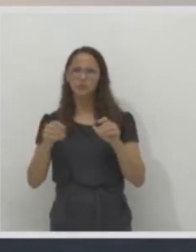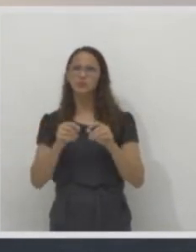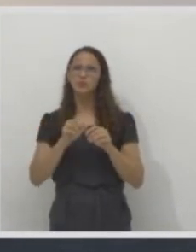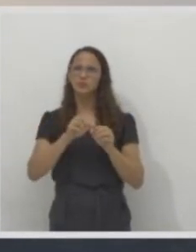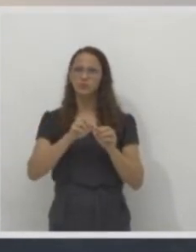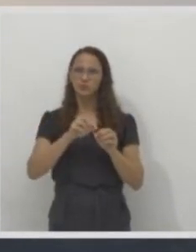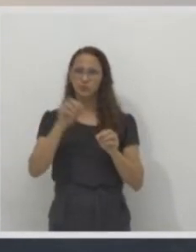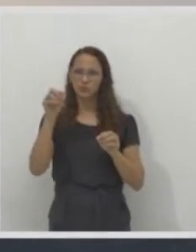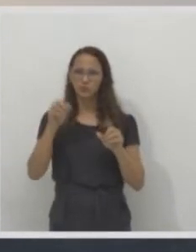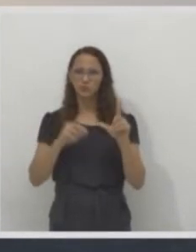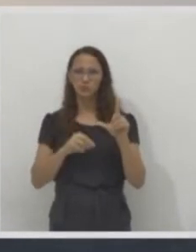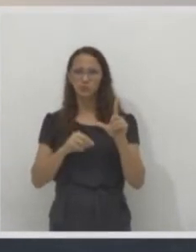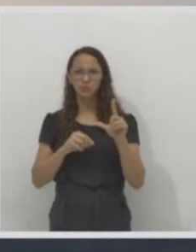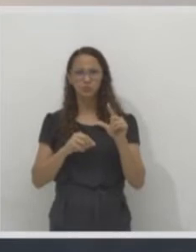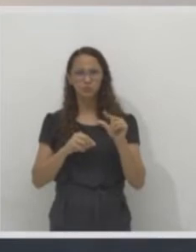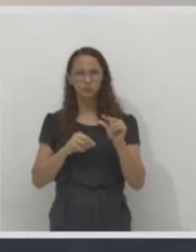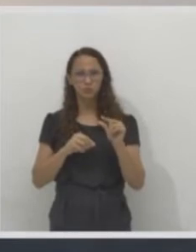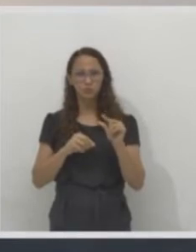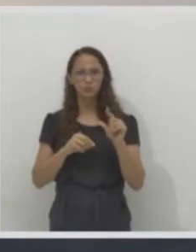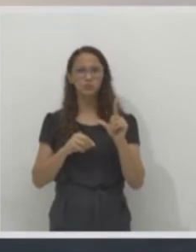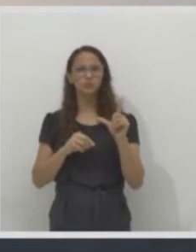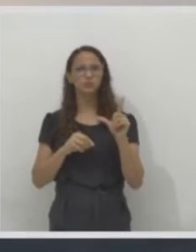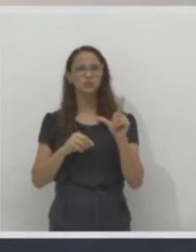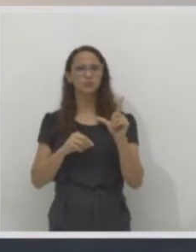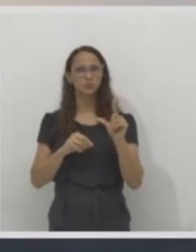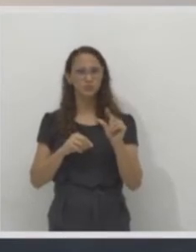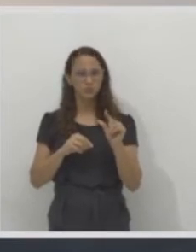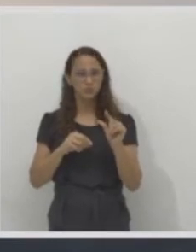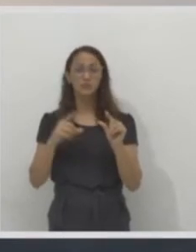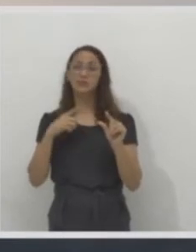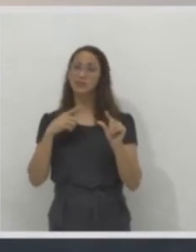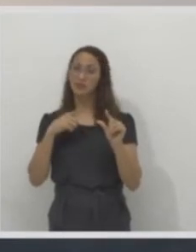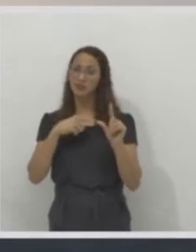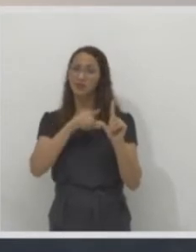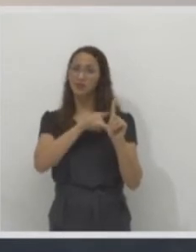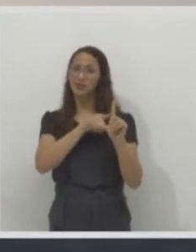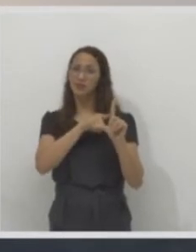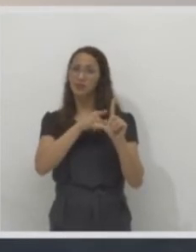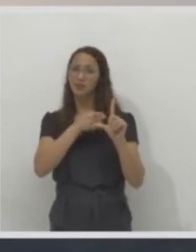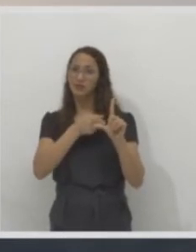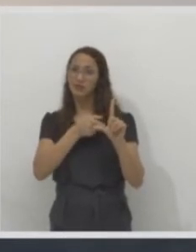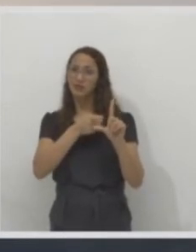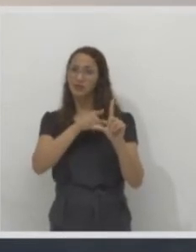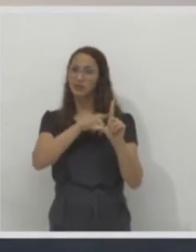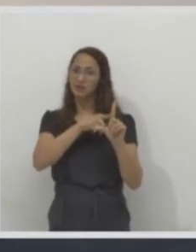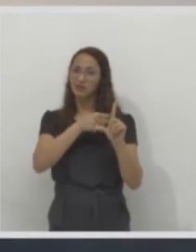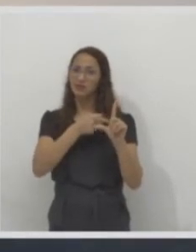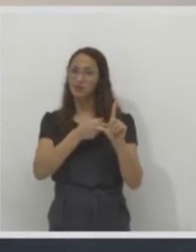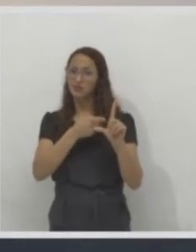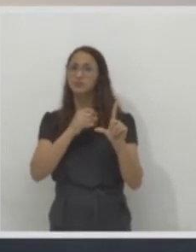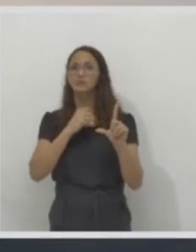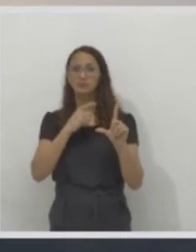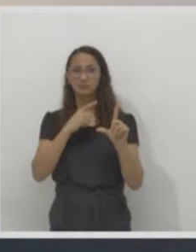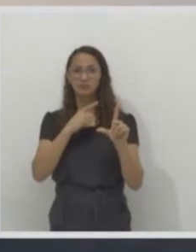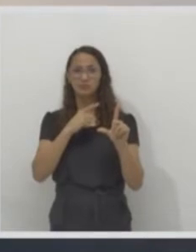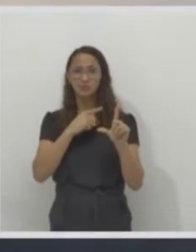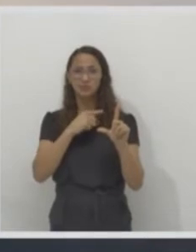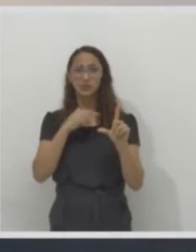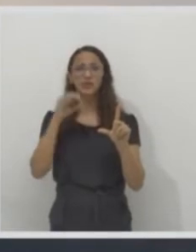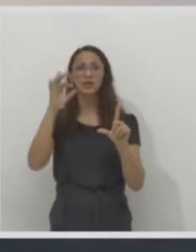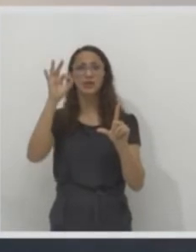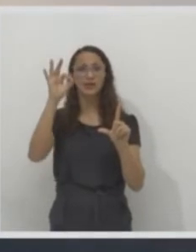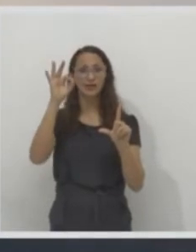se fechando, eu tenho medidas para esses ângulos. E essas medidas são feitas em